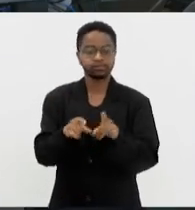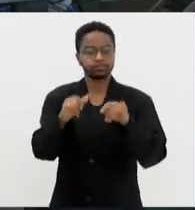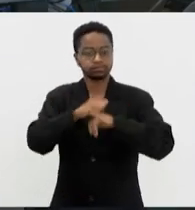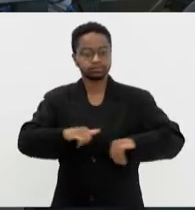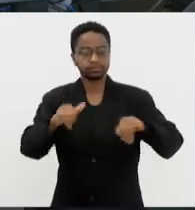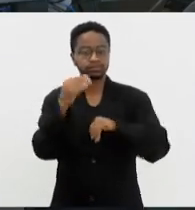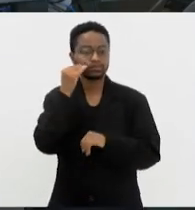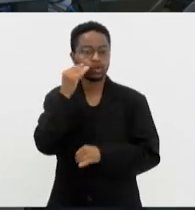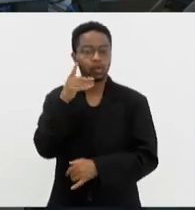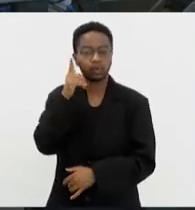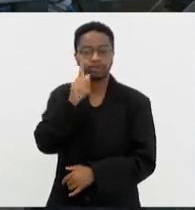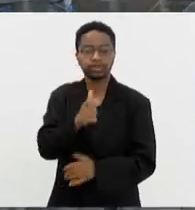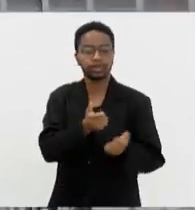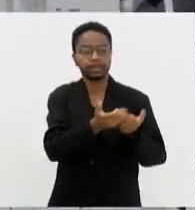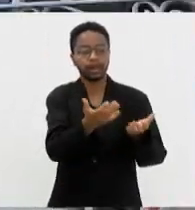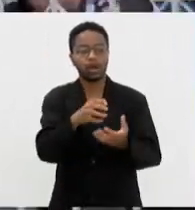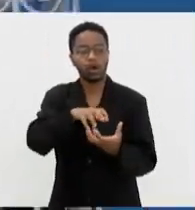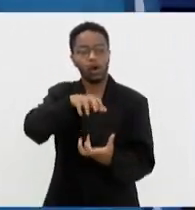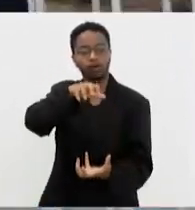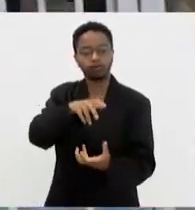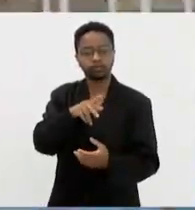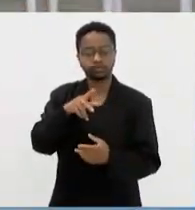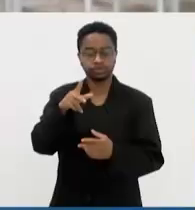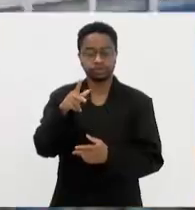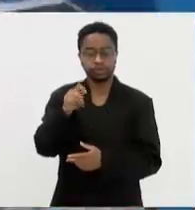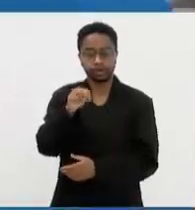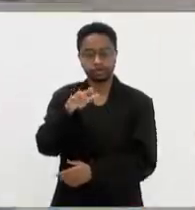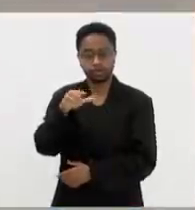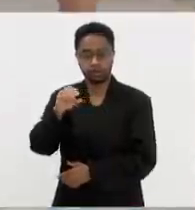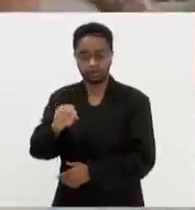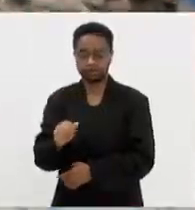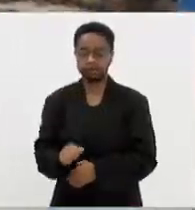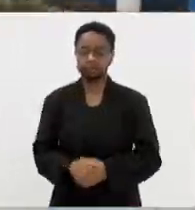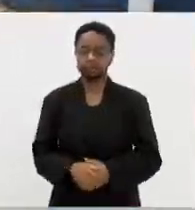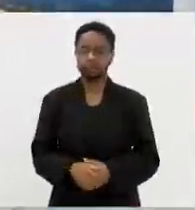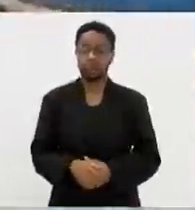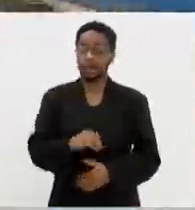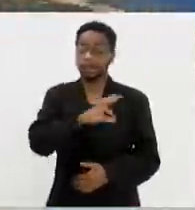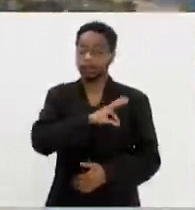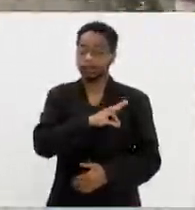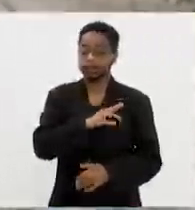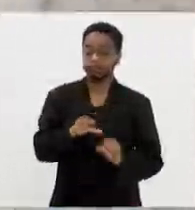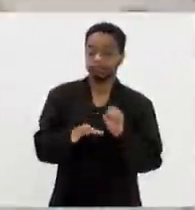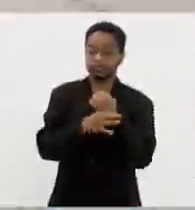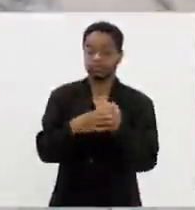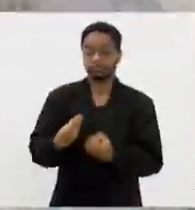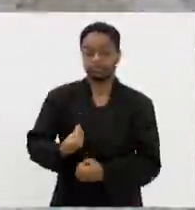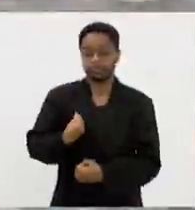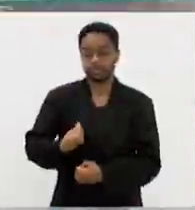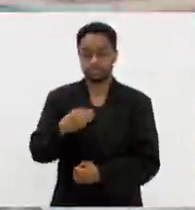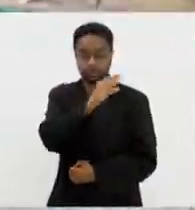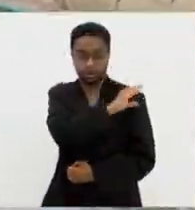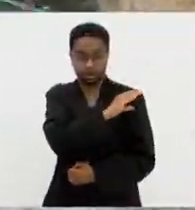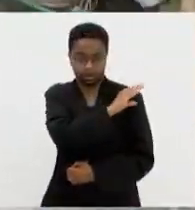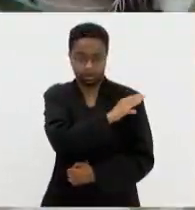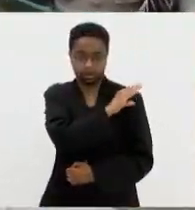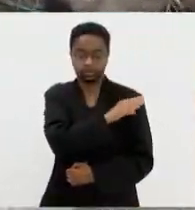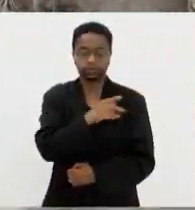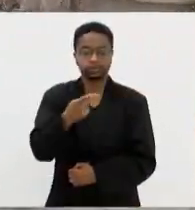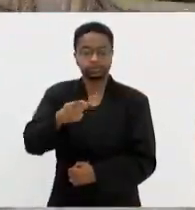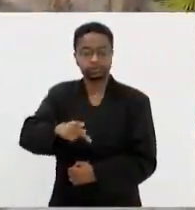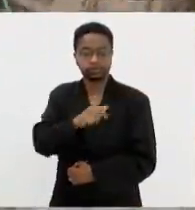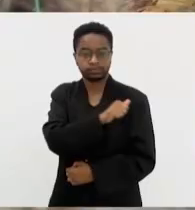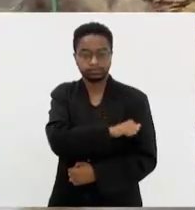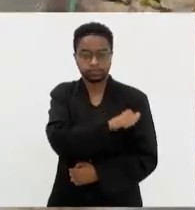para crianças de comunidades. Policiais militares do programa Segurança Presente na cidade de Campo dos Goitacazes, no norte fluminense,